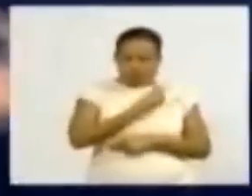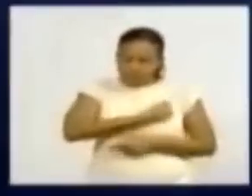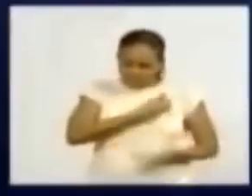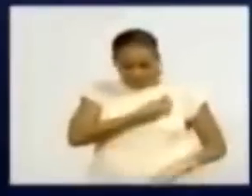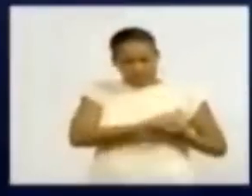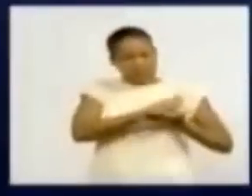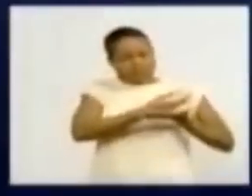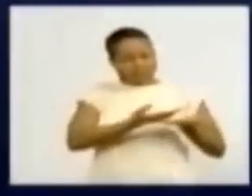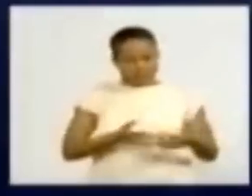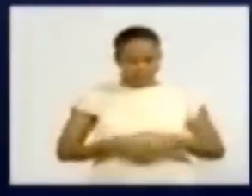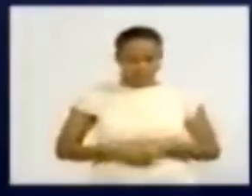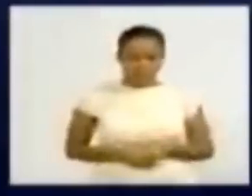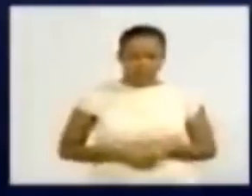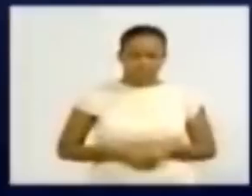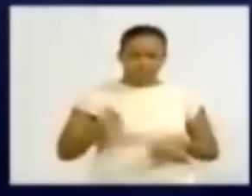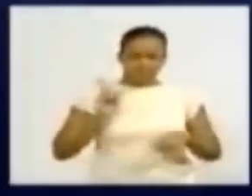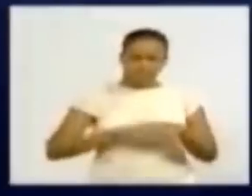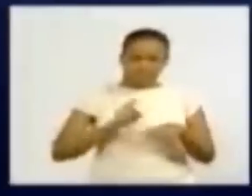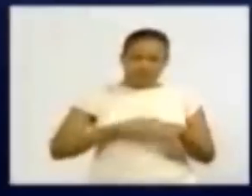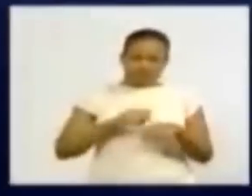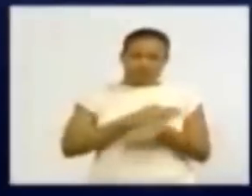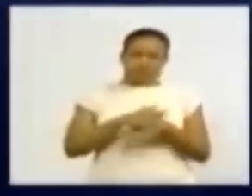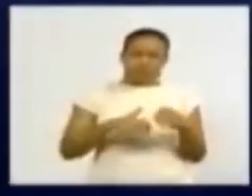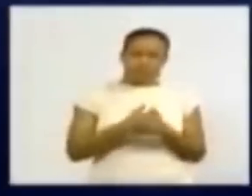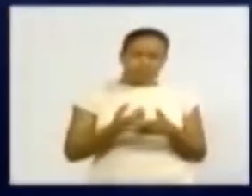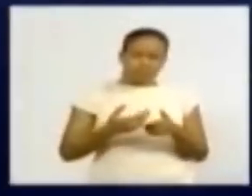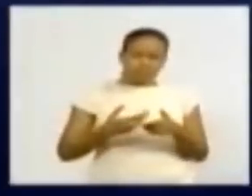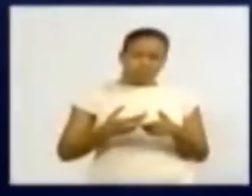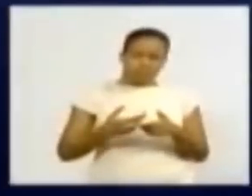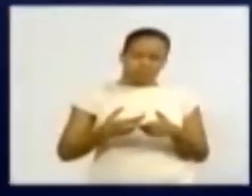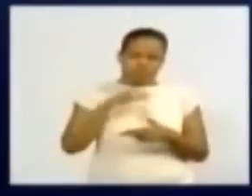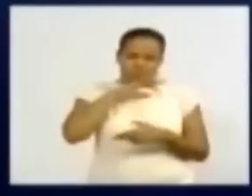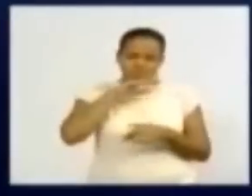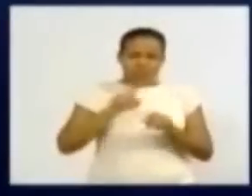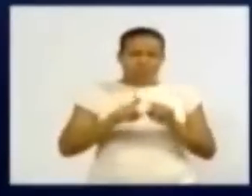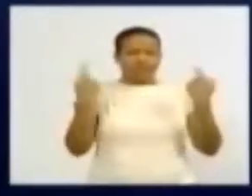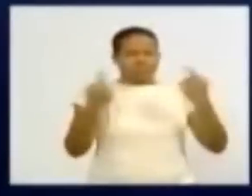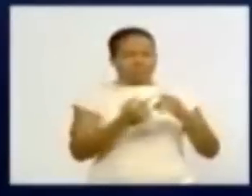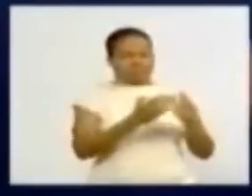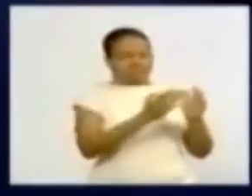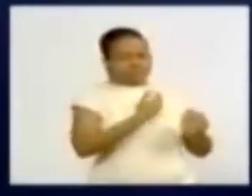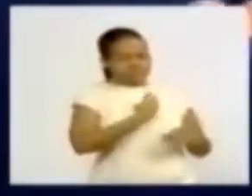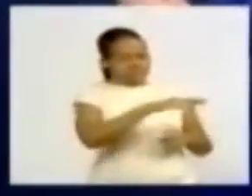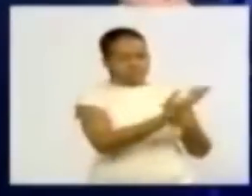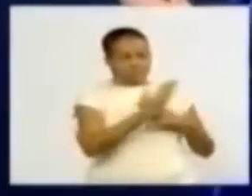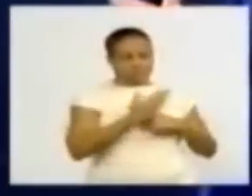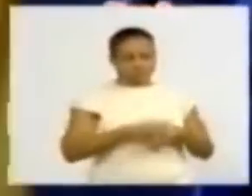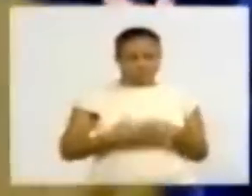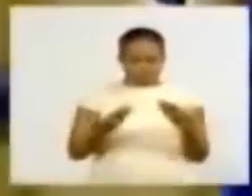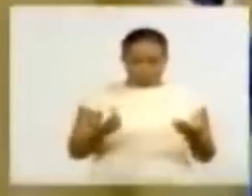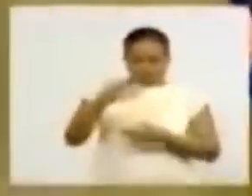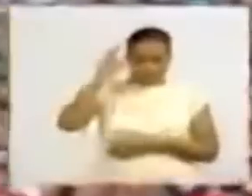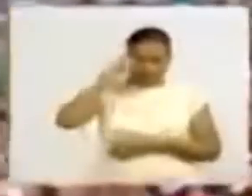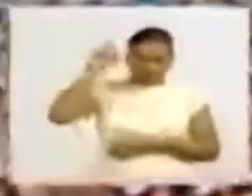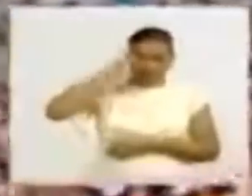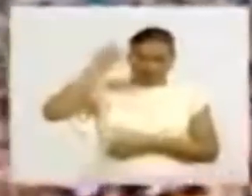é esse rito que a gente pratica, que naquele momento totalmente secularizado tem influência. Quando você lá na